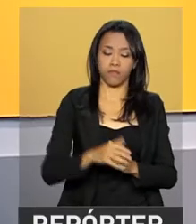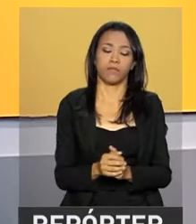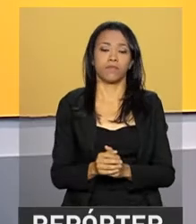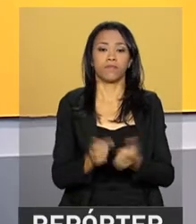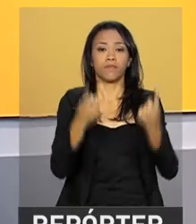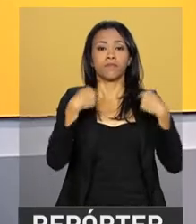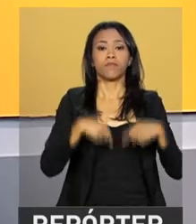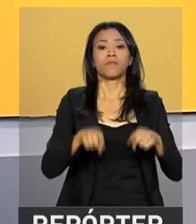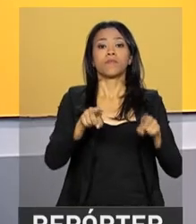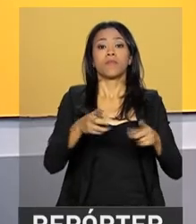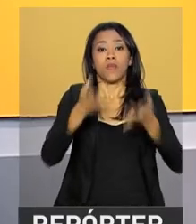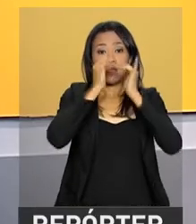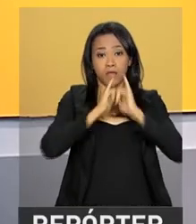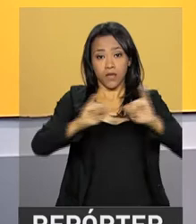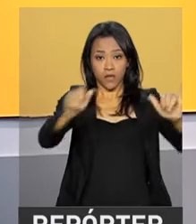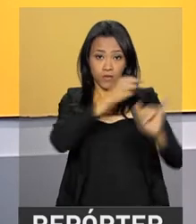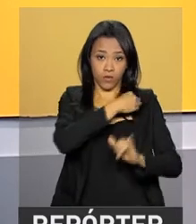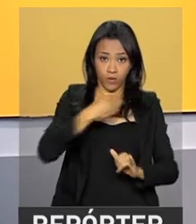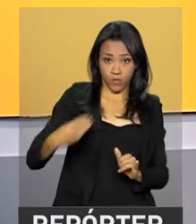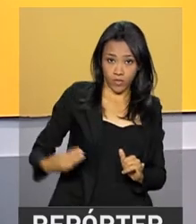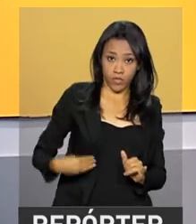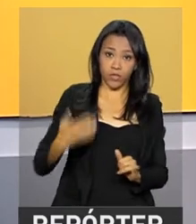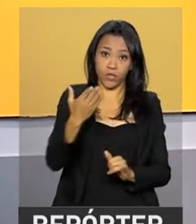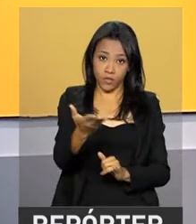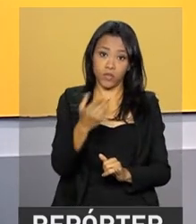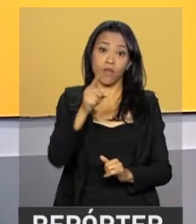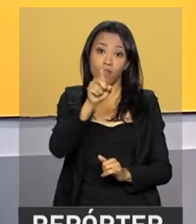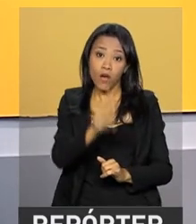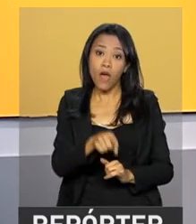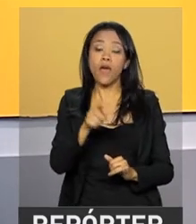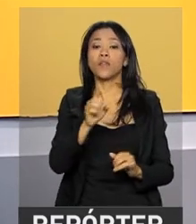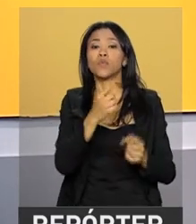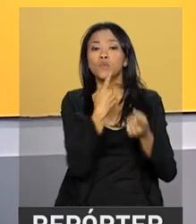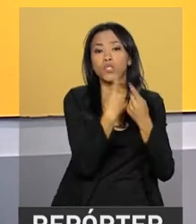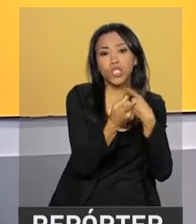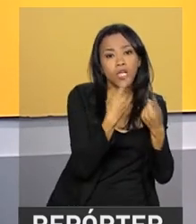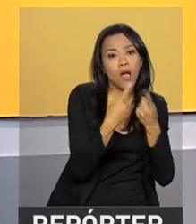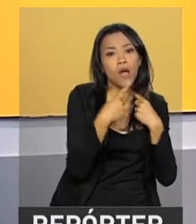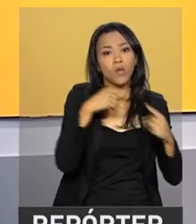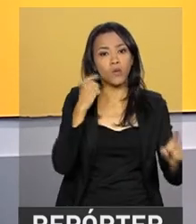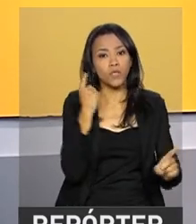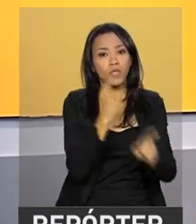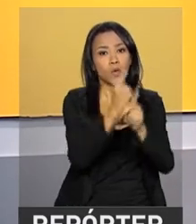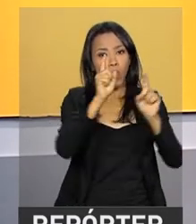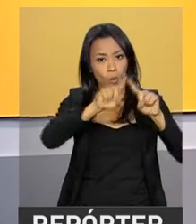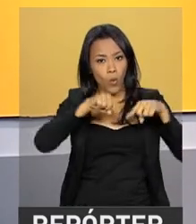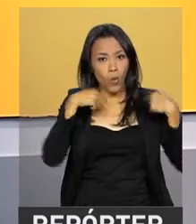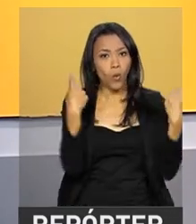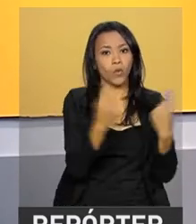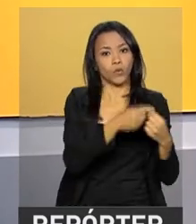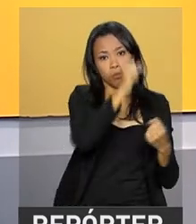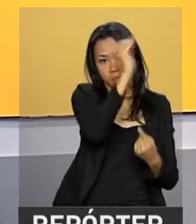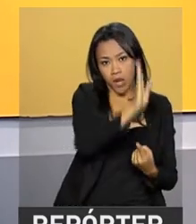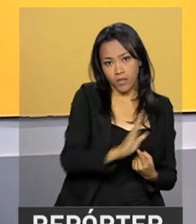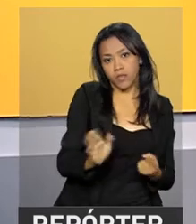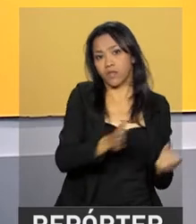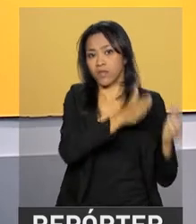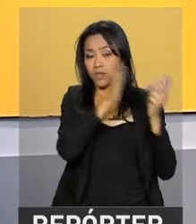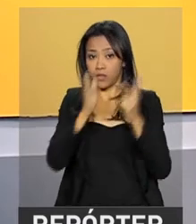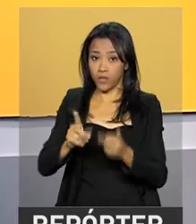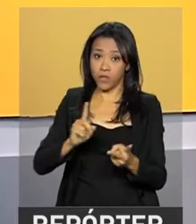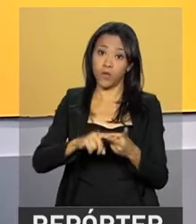as declarações do ministro henrique meirelles foram durante o segundo diálogo econômico financeiro entre brasil e reino unido